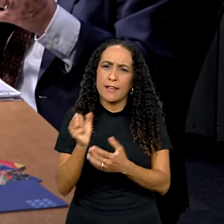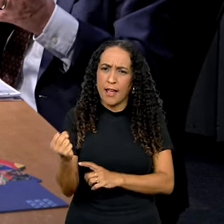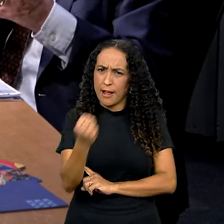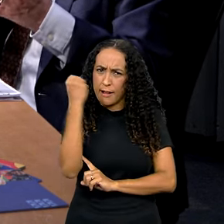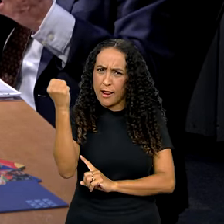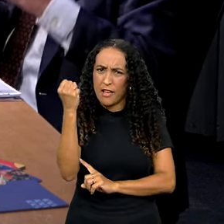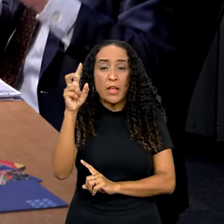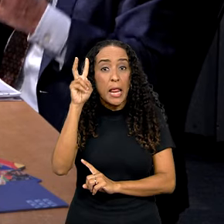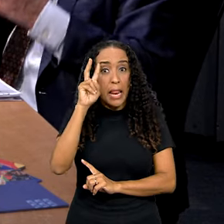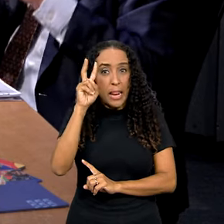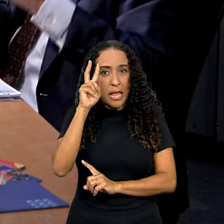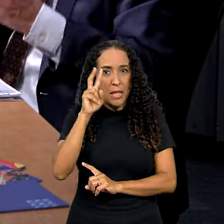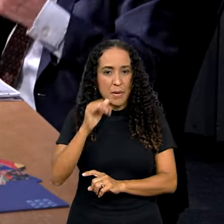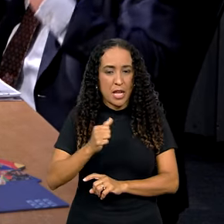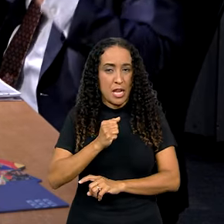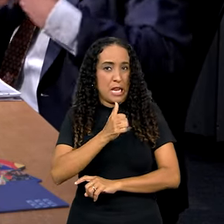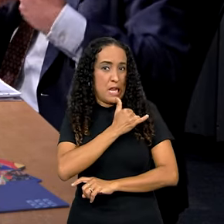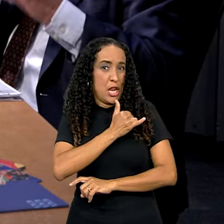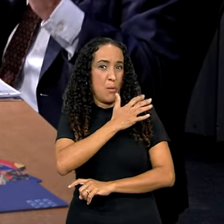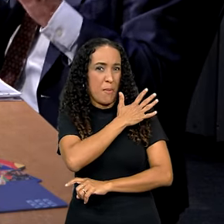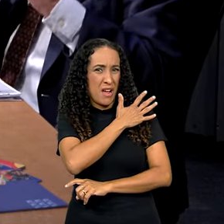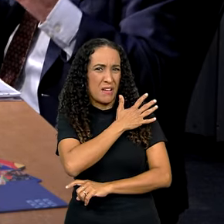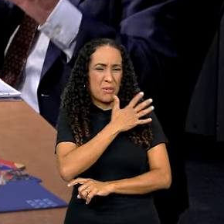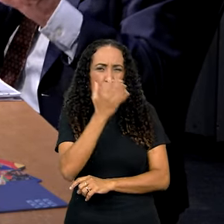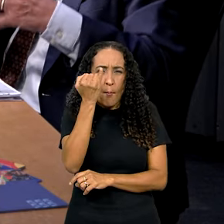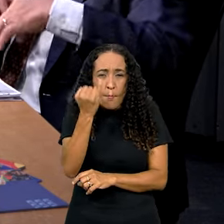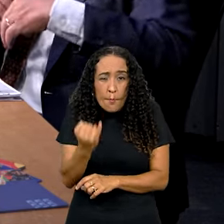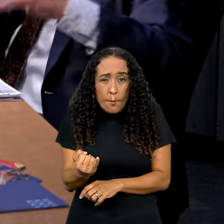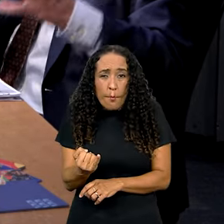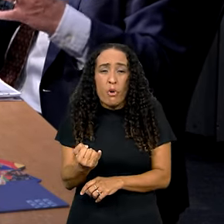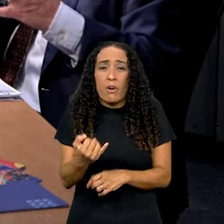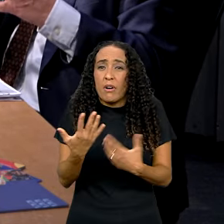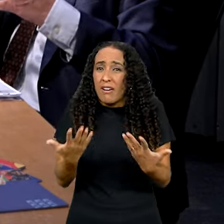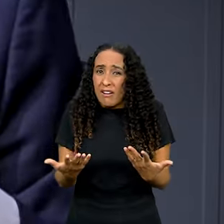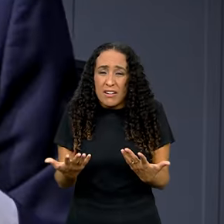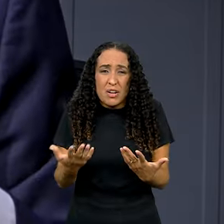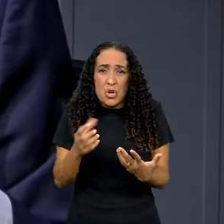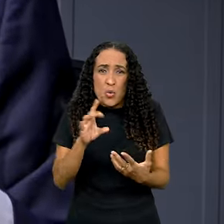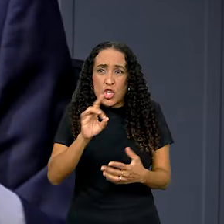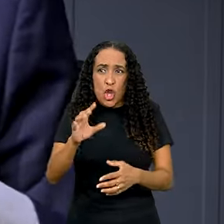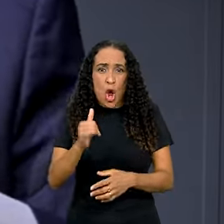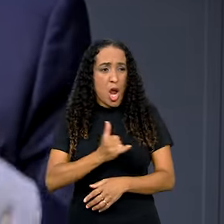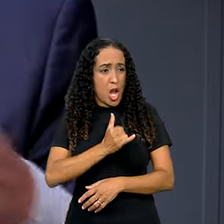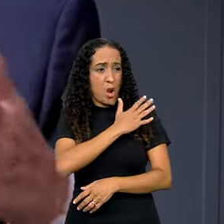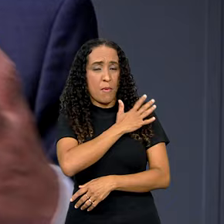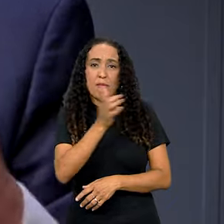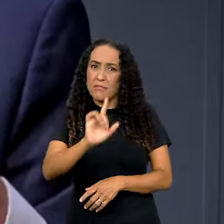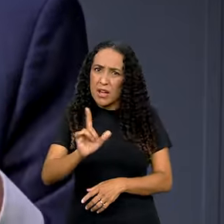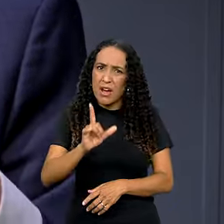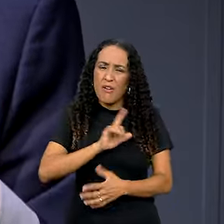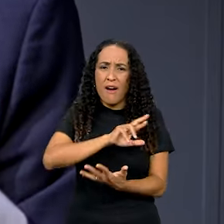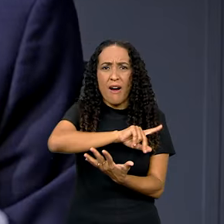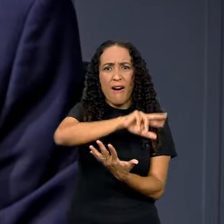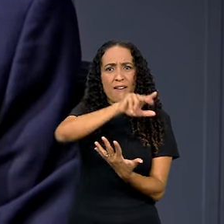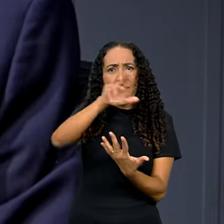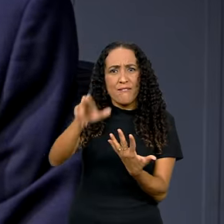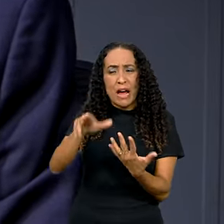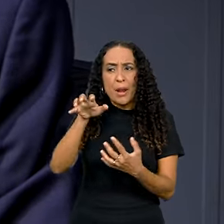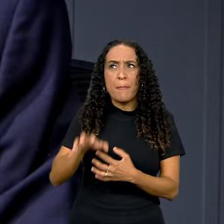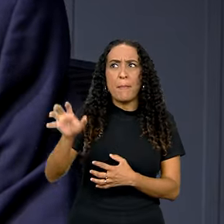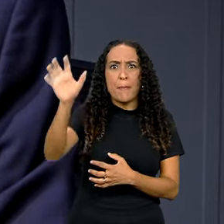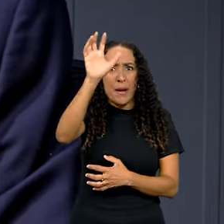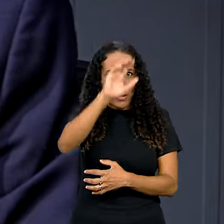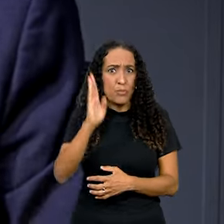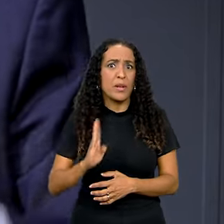Severa lembra dos ioman ali só o cour e o osso não eram só iom amesti pessoas de várias